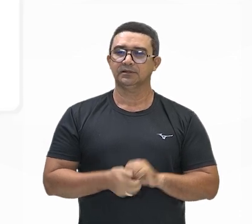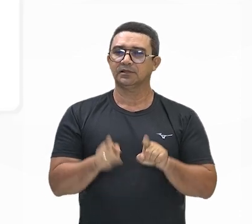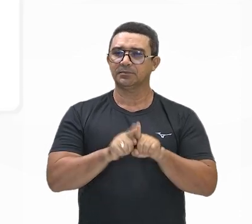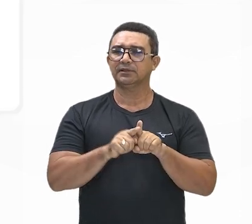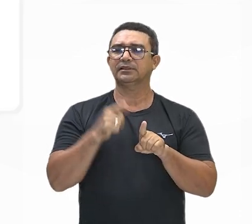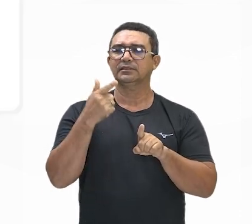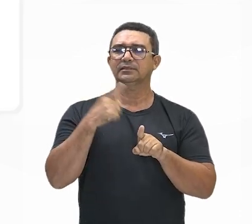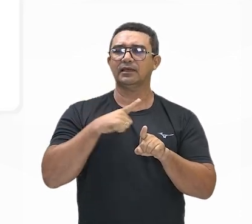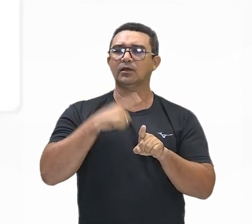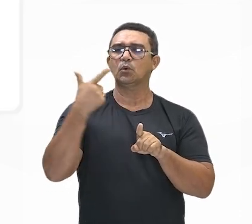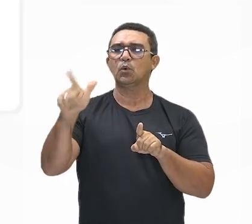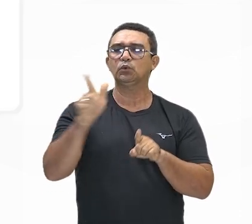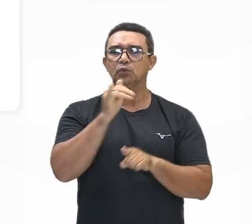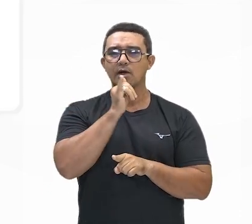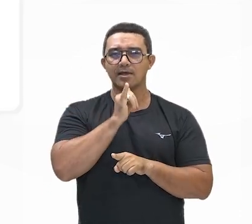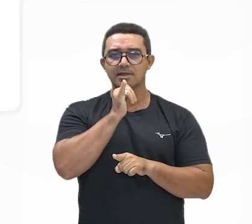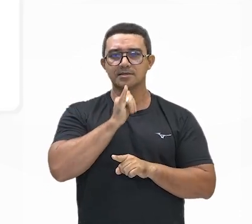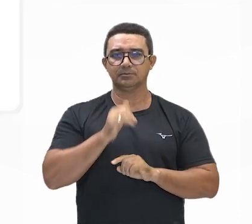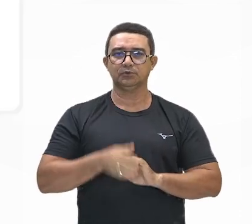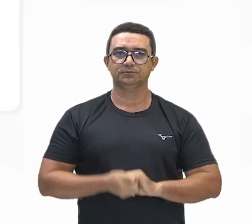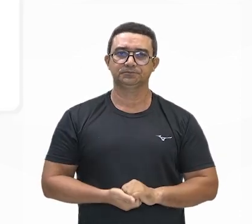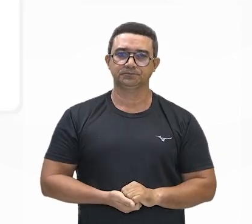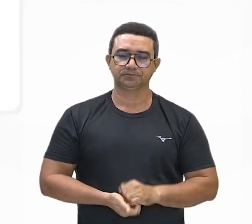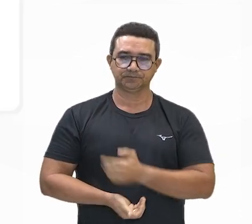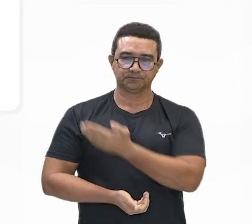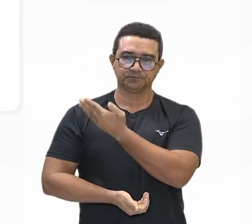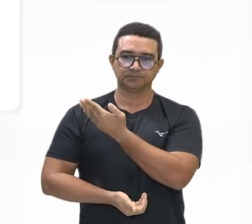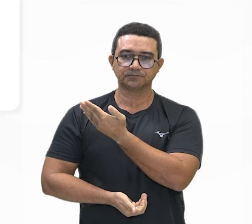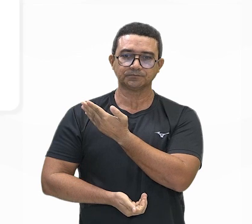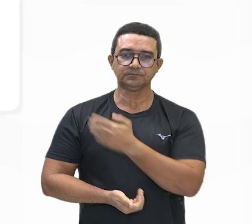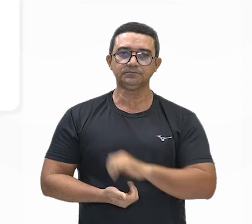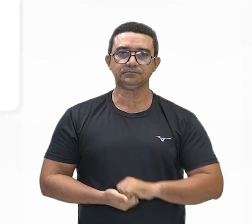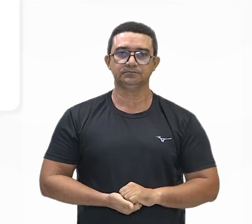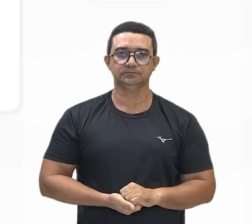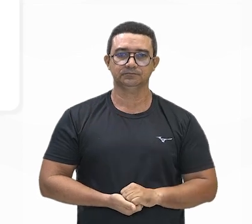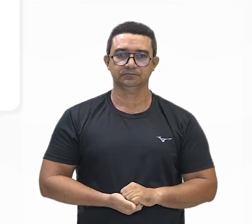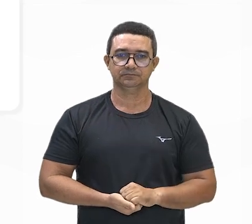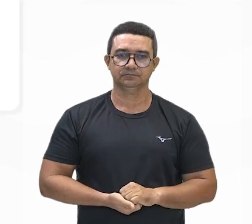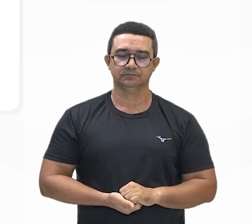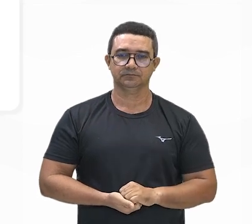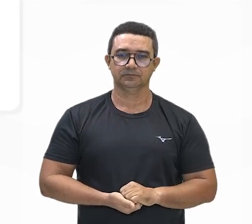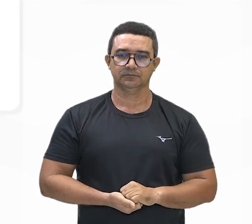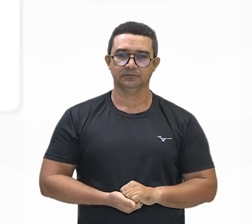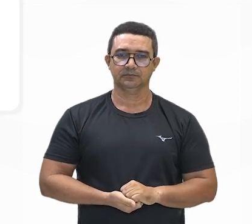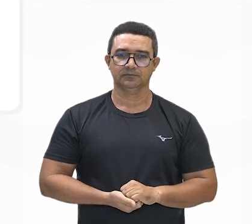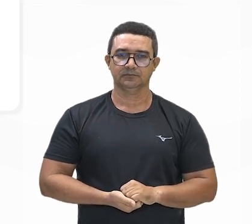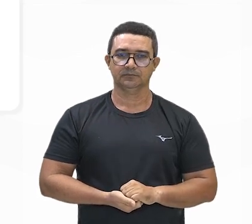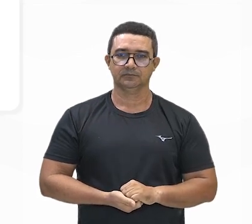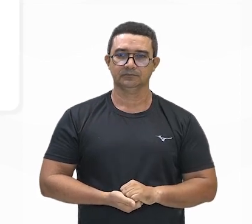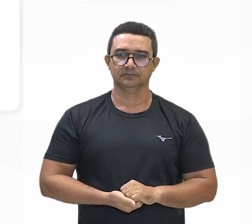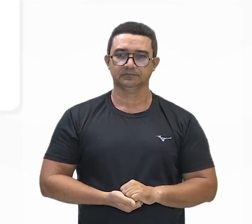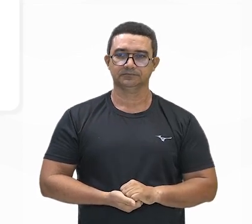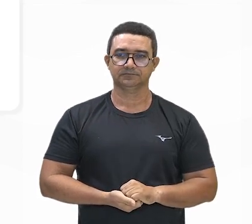também. Olha só, enquanto aquele outro